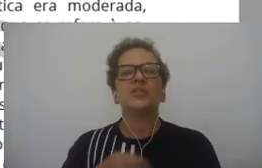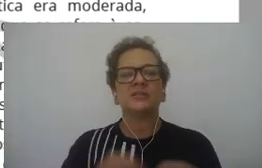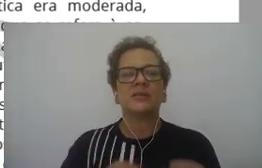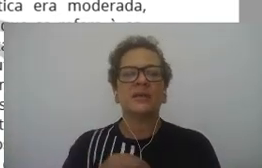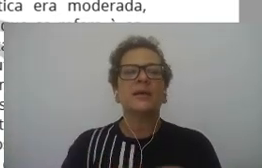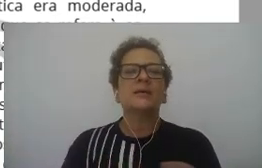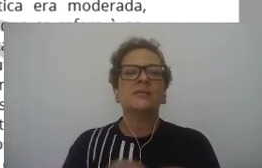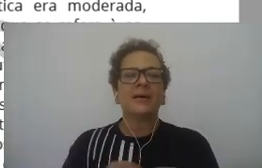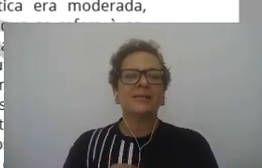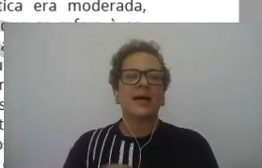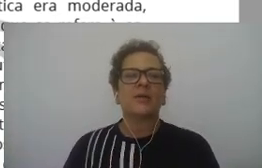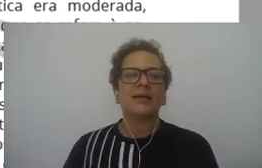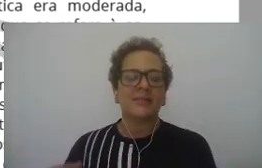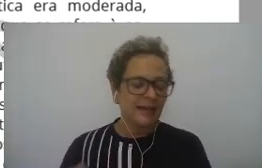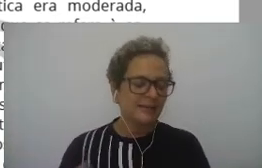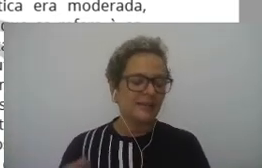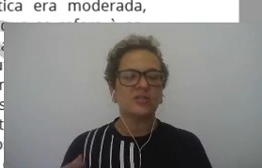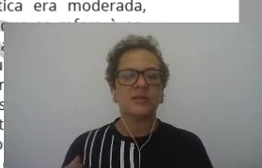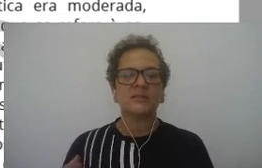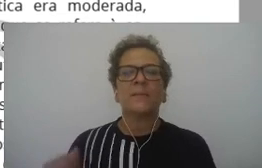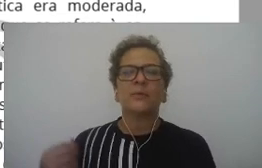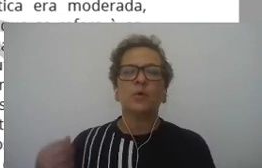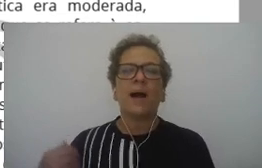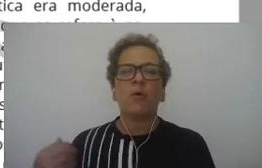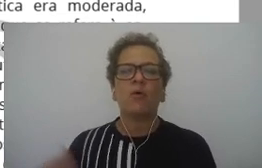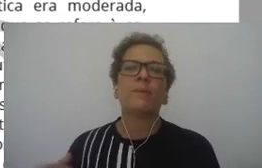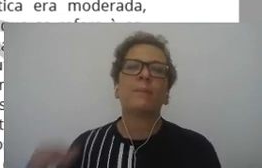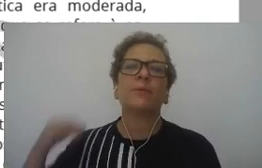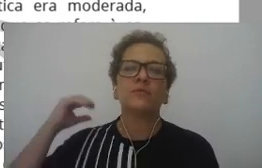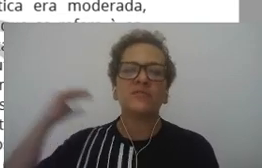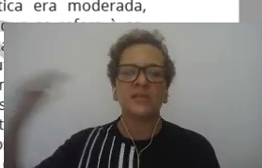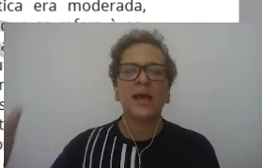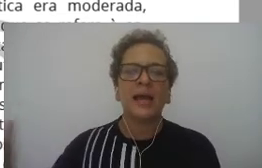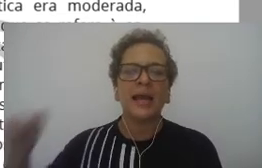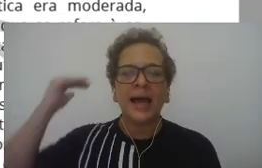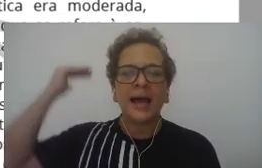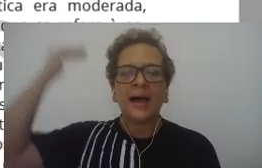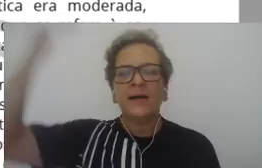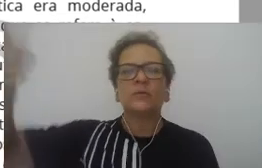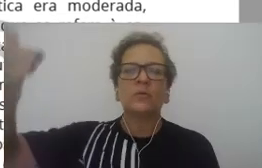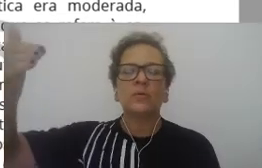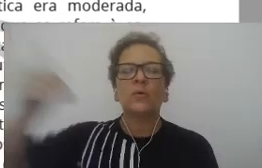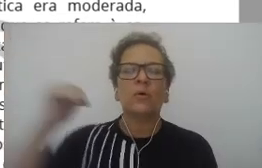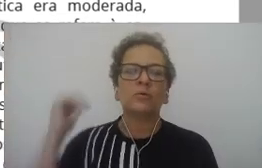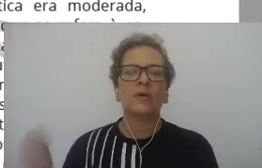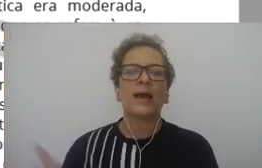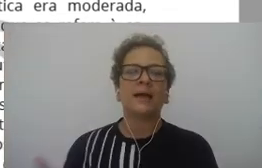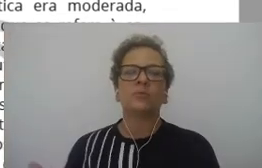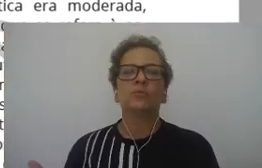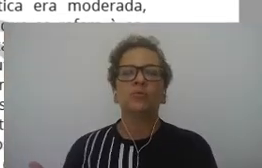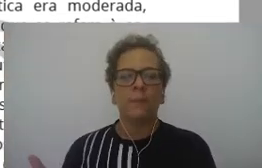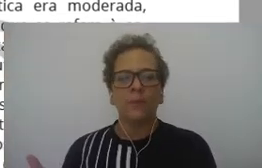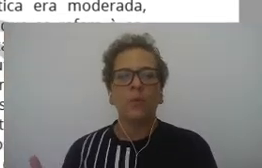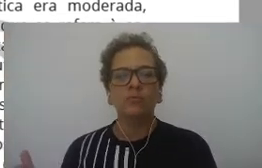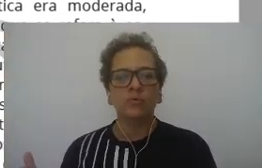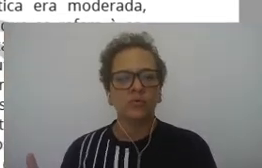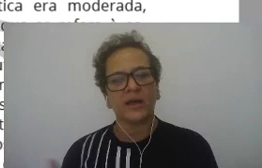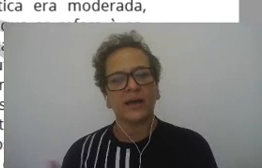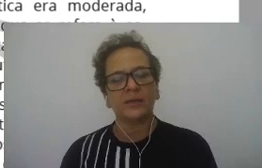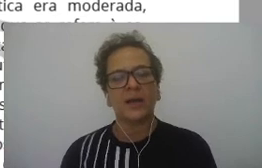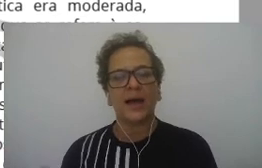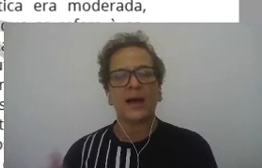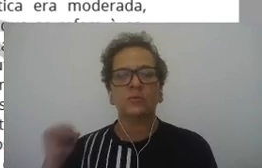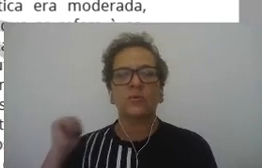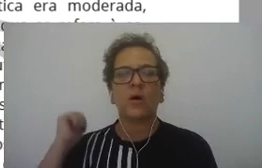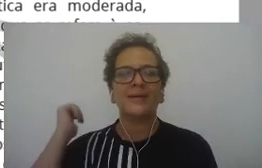artistas que se baseavam nas características do barroco para produzir lá no outro lado do mundo